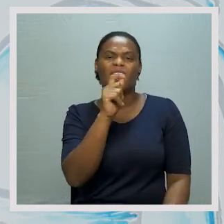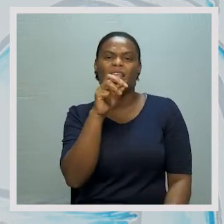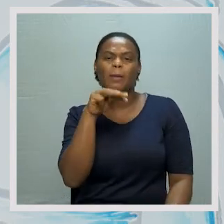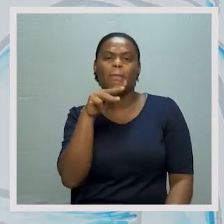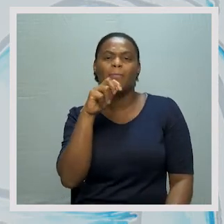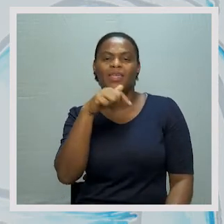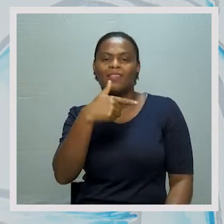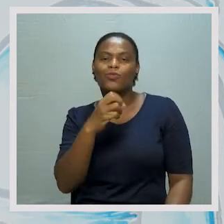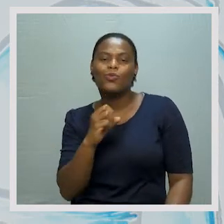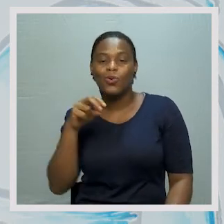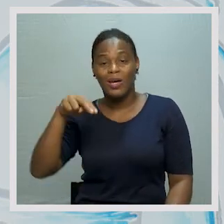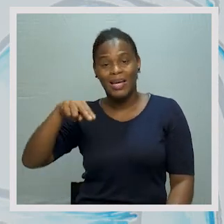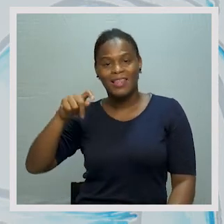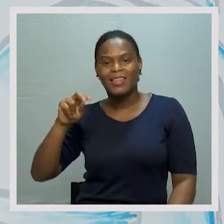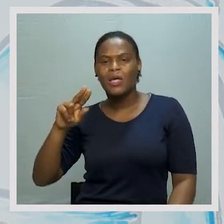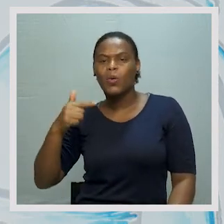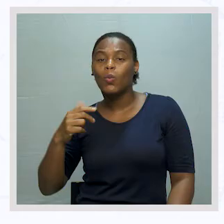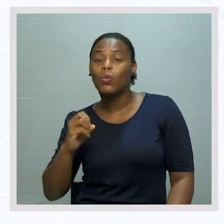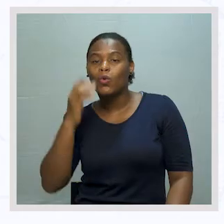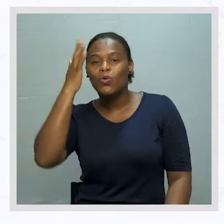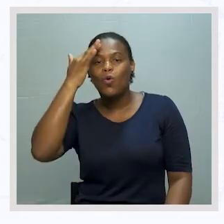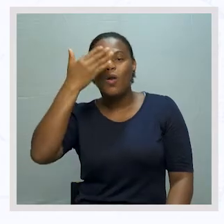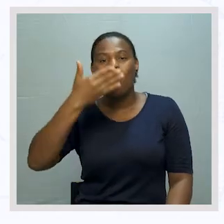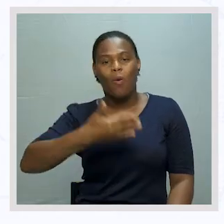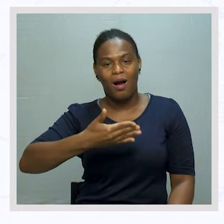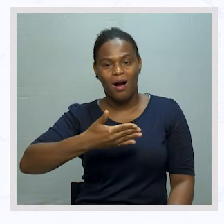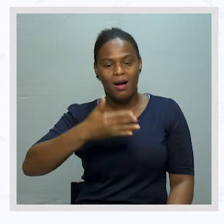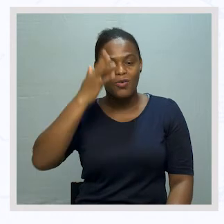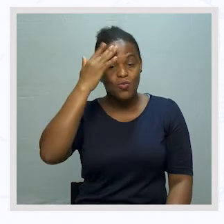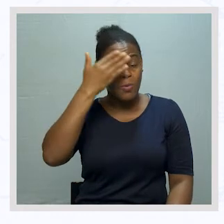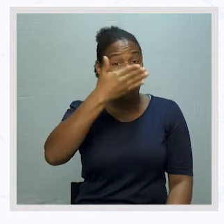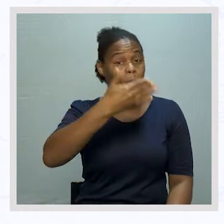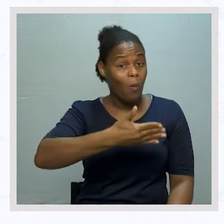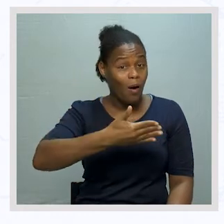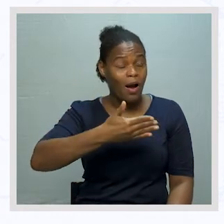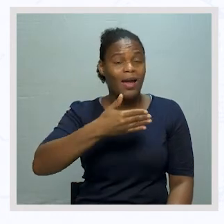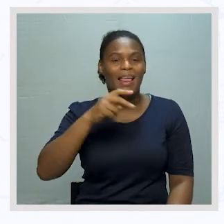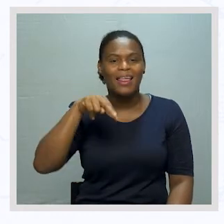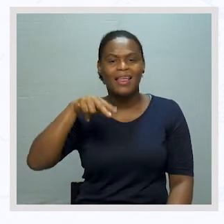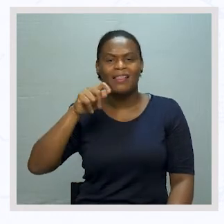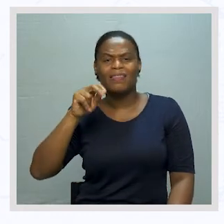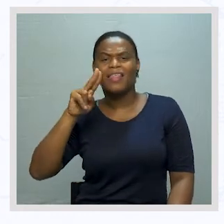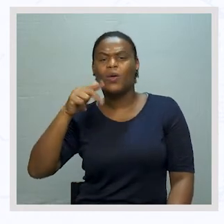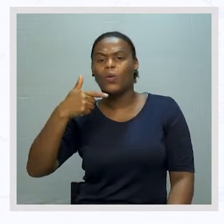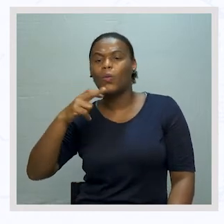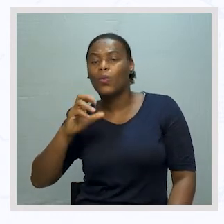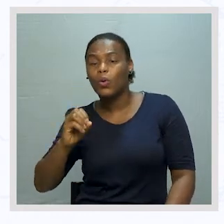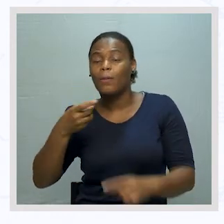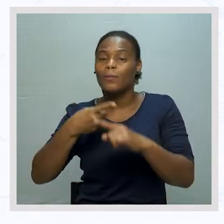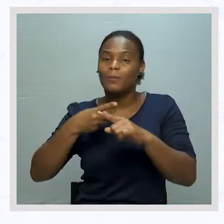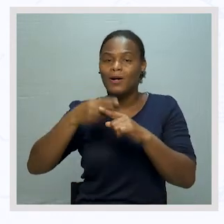multiplicação? Exatamente, é o número 1. Então, o número 1 é o elemento neutro da multiplicação, também de